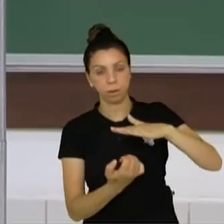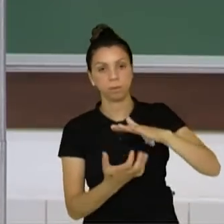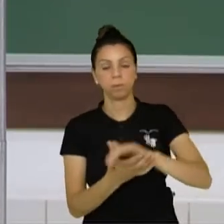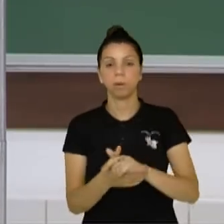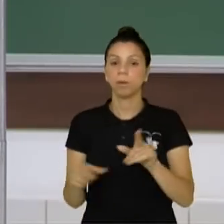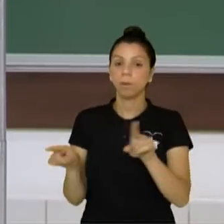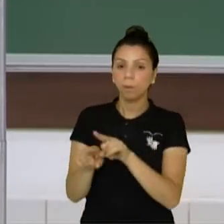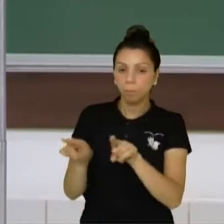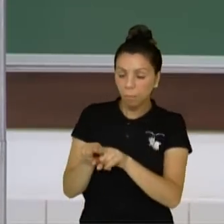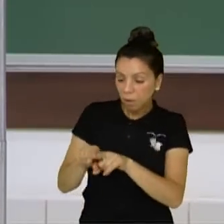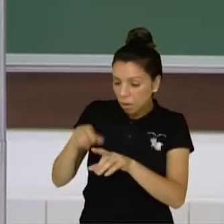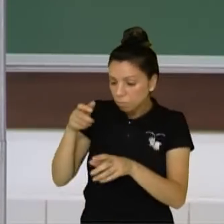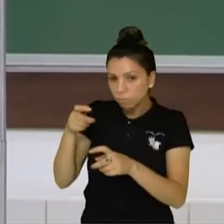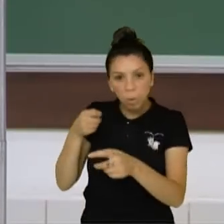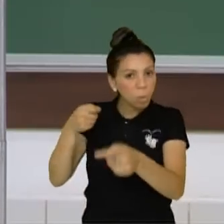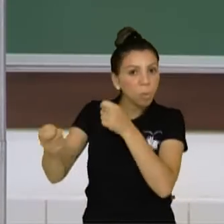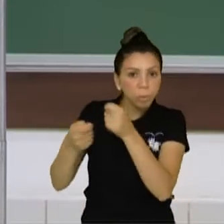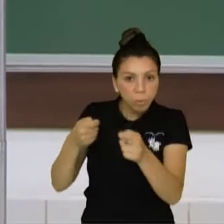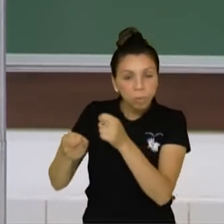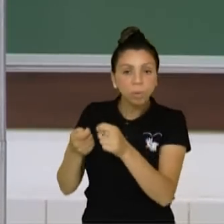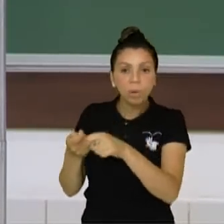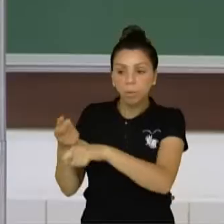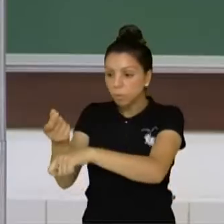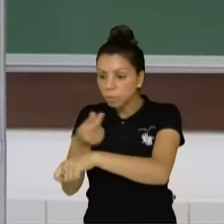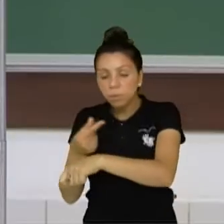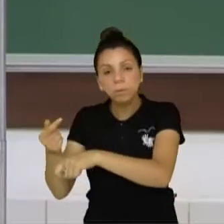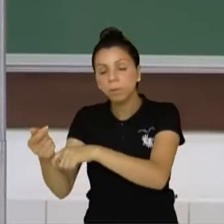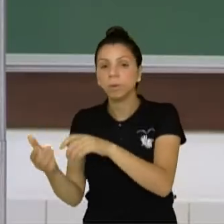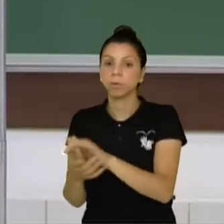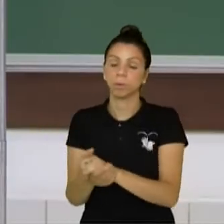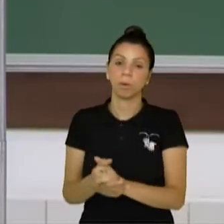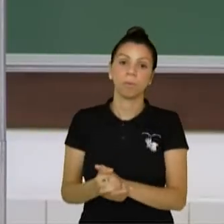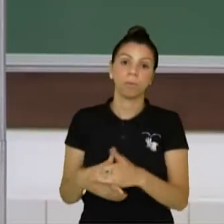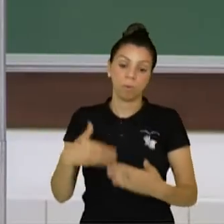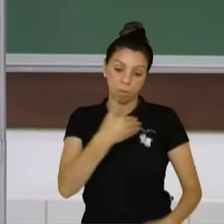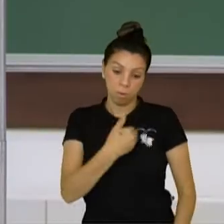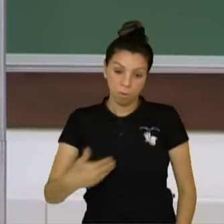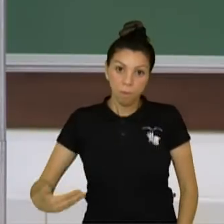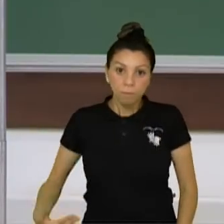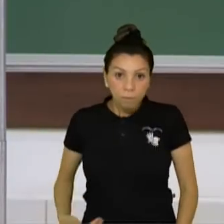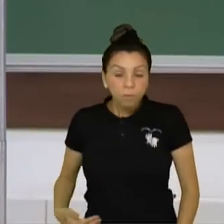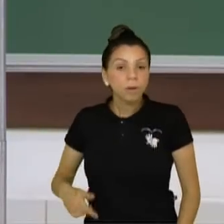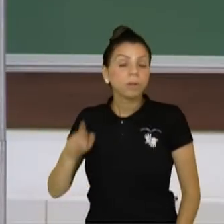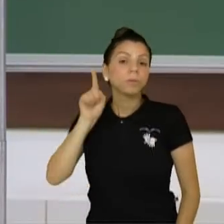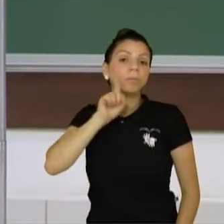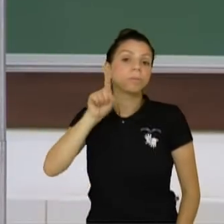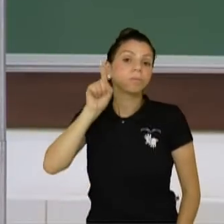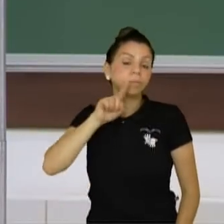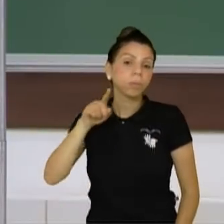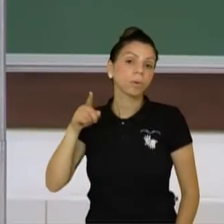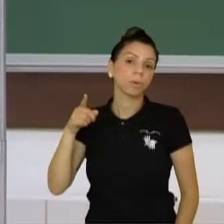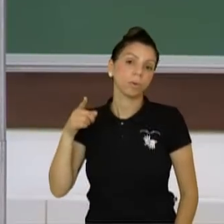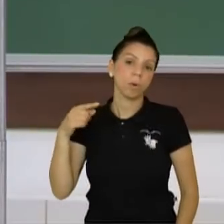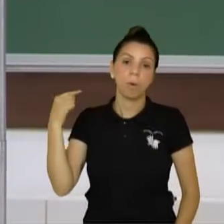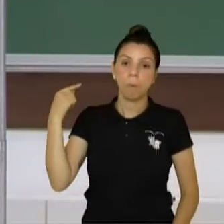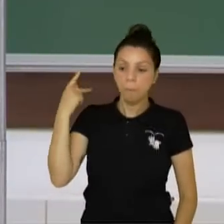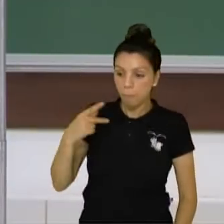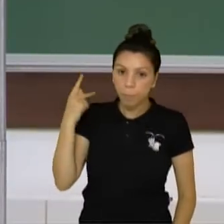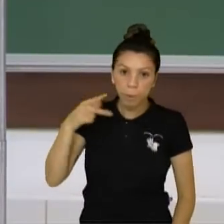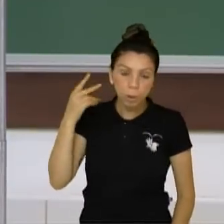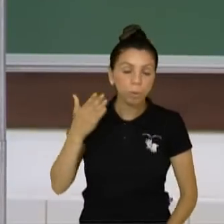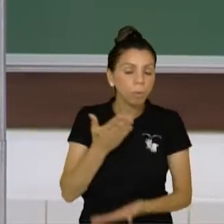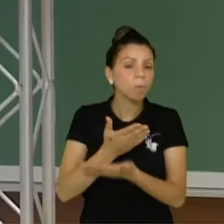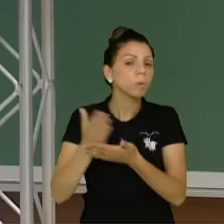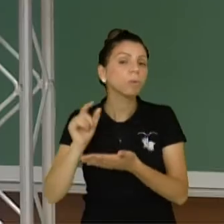tanto, mas tanto, que o governo dos Estados Unidos os políticos tiveram que tomar uma atitude. E aí